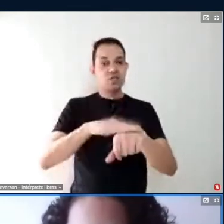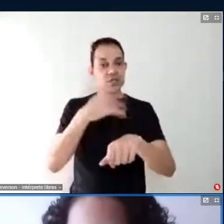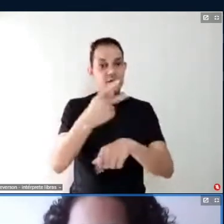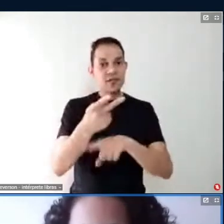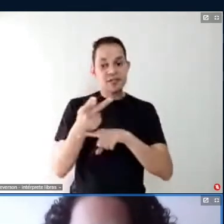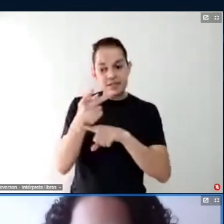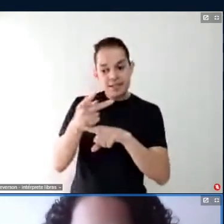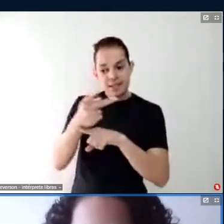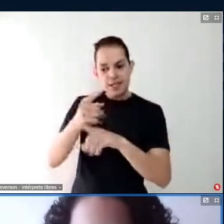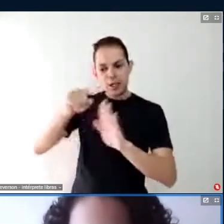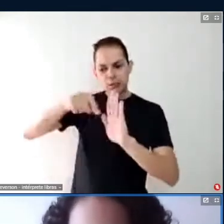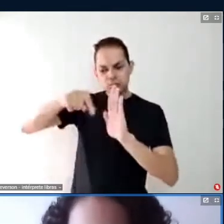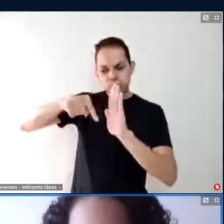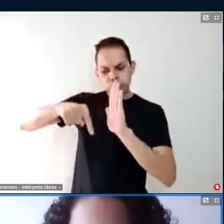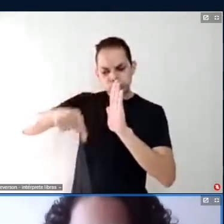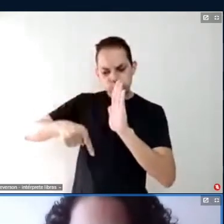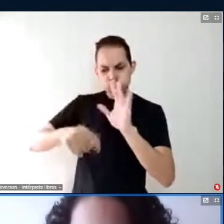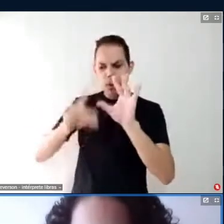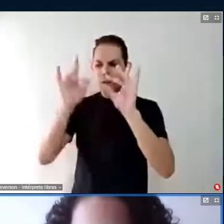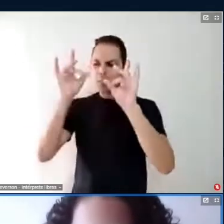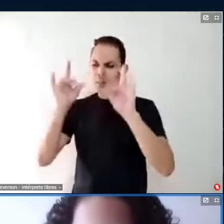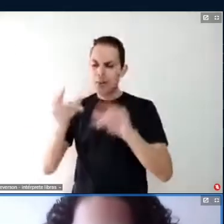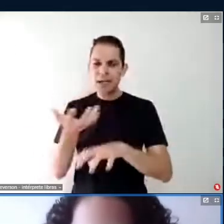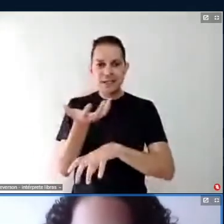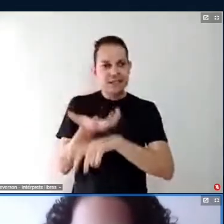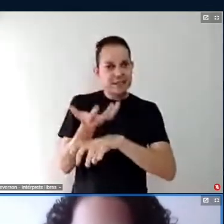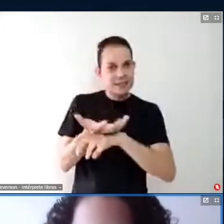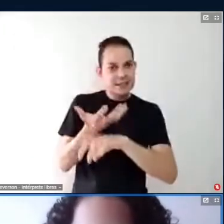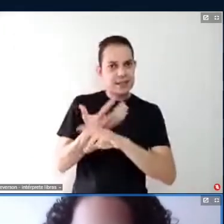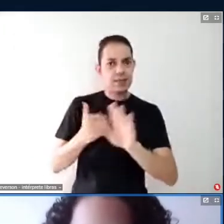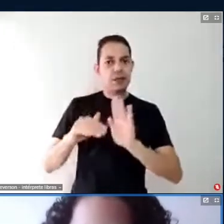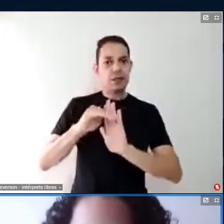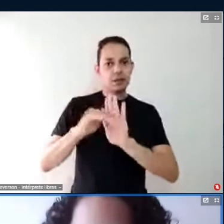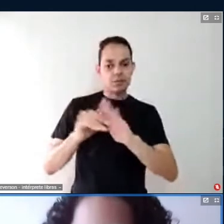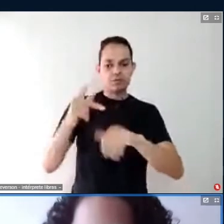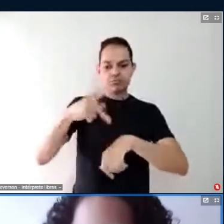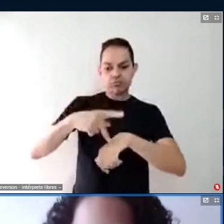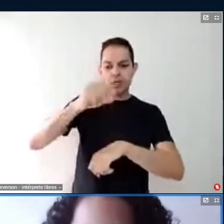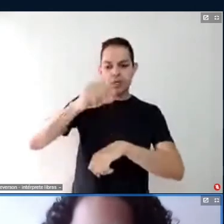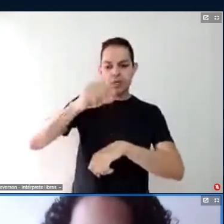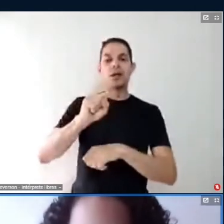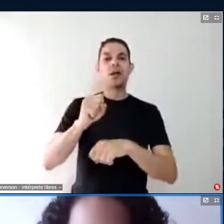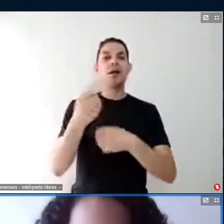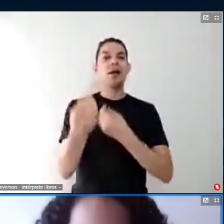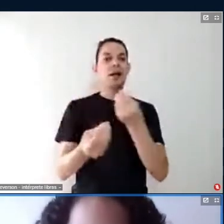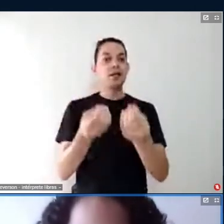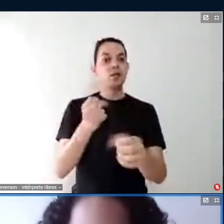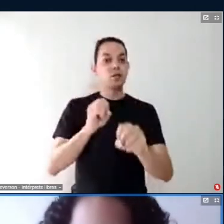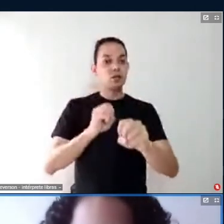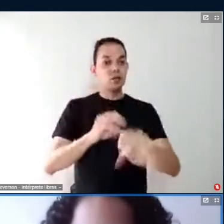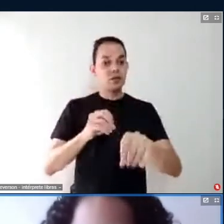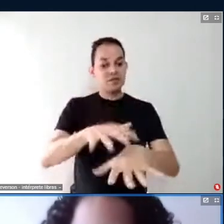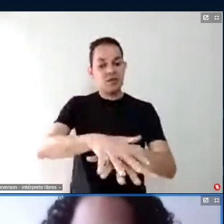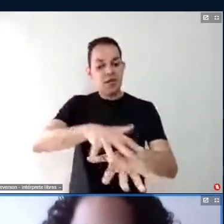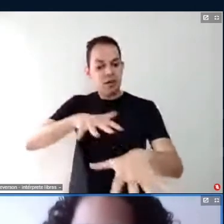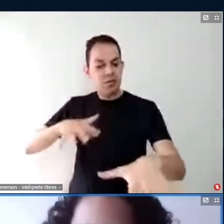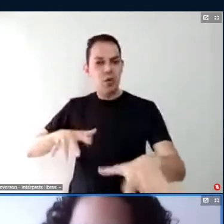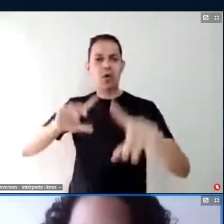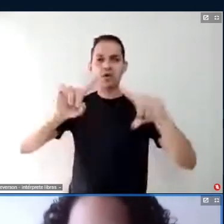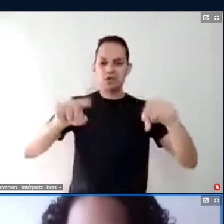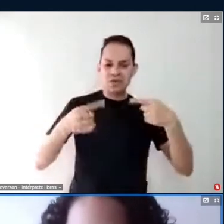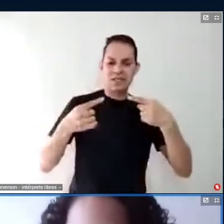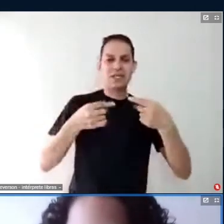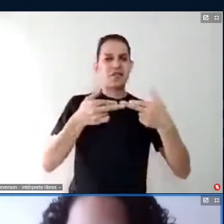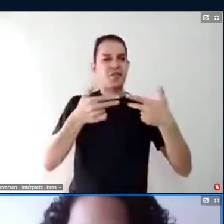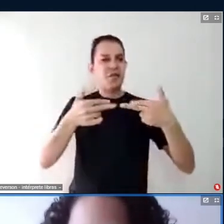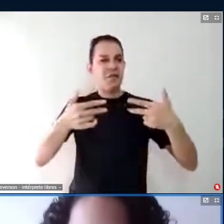aprofundamento em disciplinas do programa, você, por meio do ensino remoto, entre tantos desafios que a gente teve, o